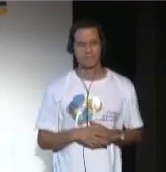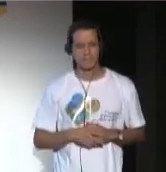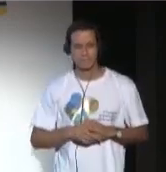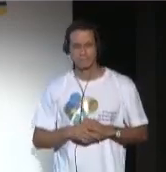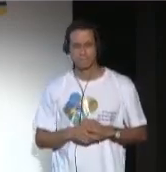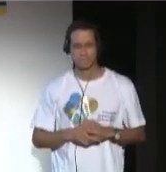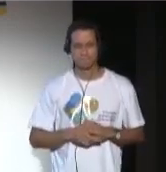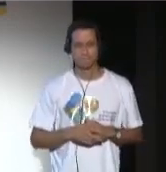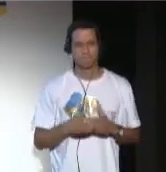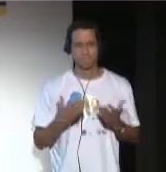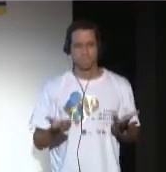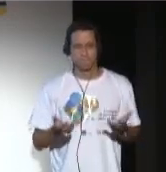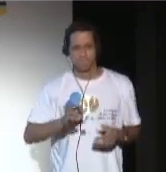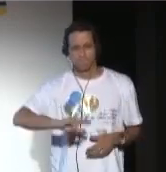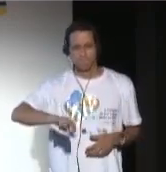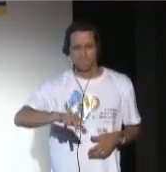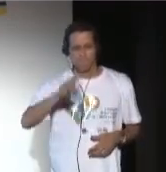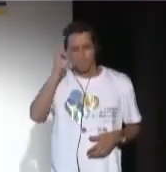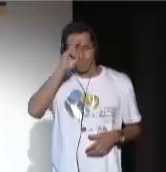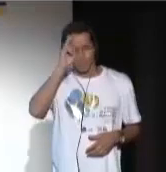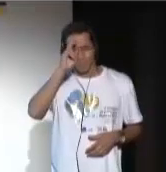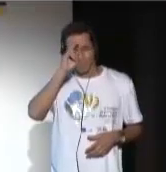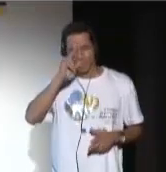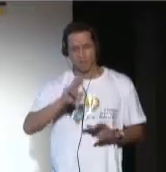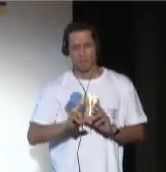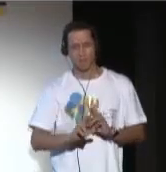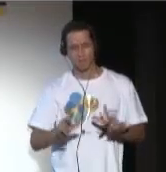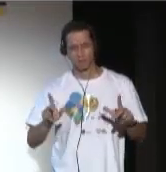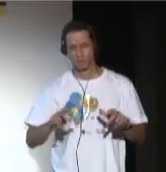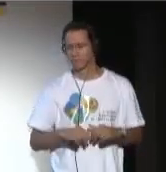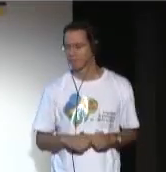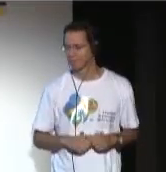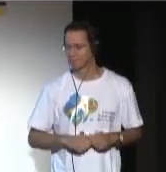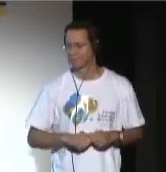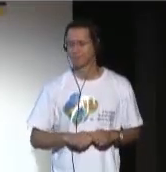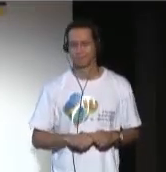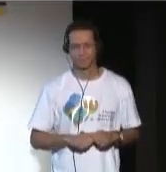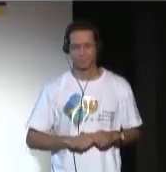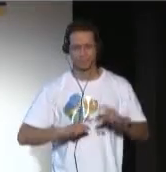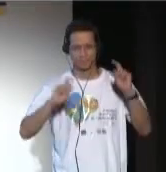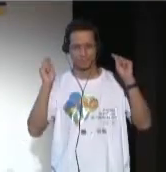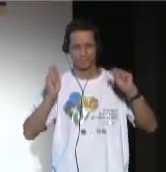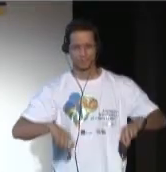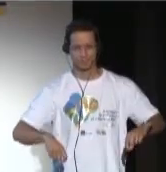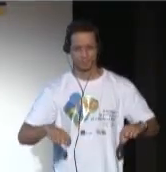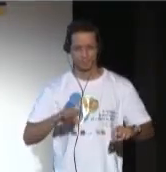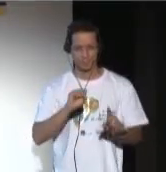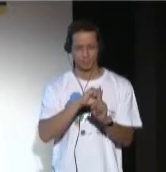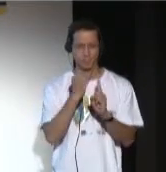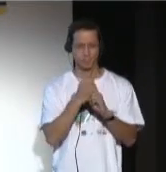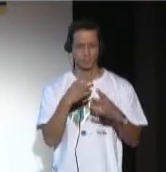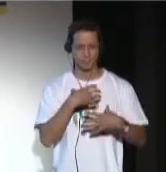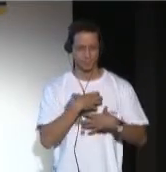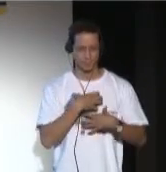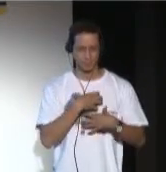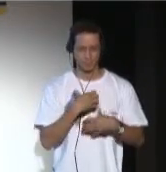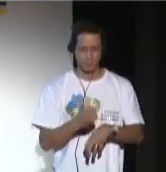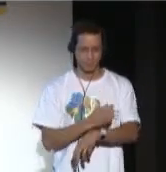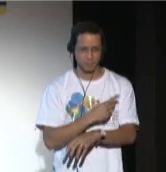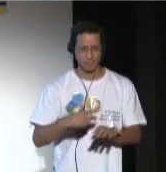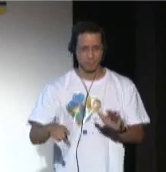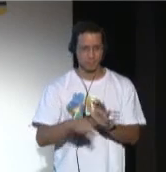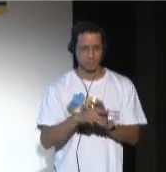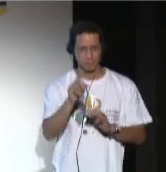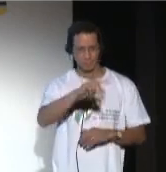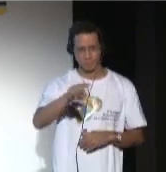não é essa história é diferente. Aqui, as competências socioemocionais dos professores é